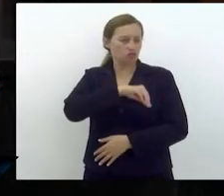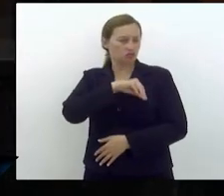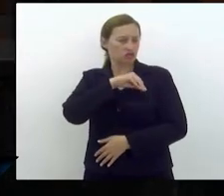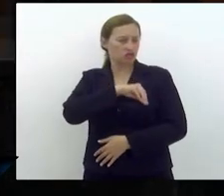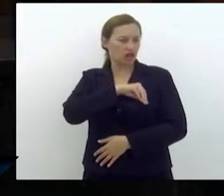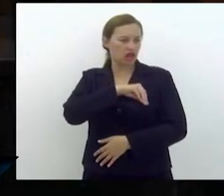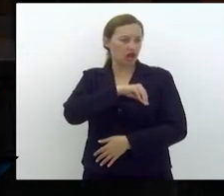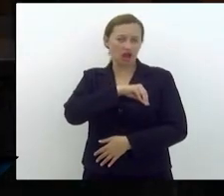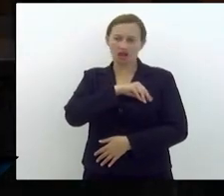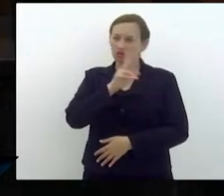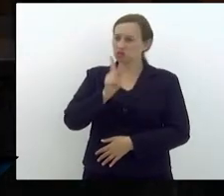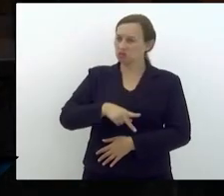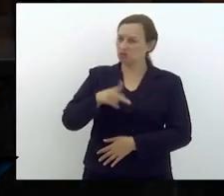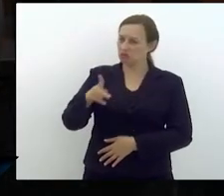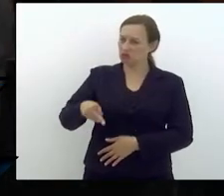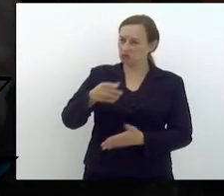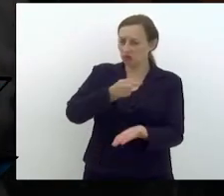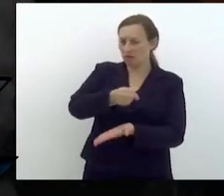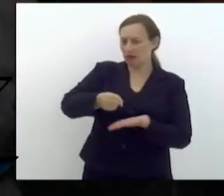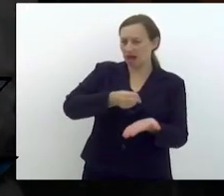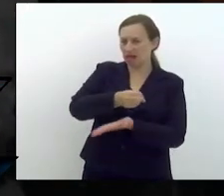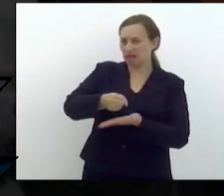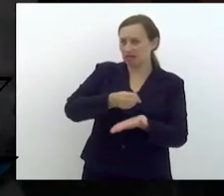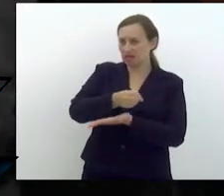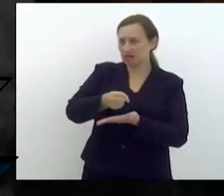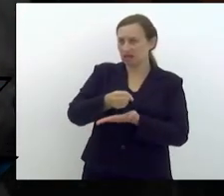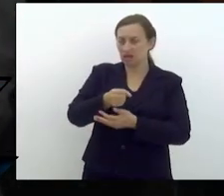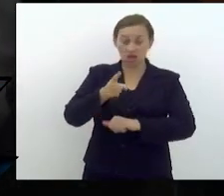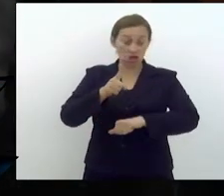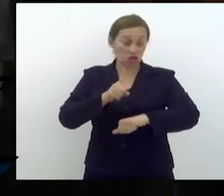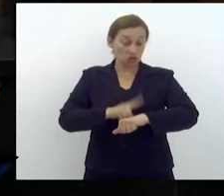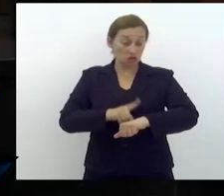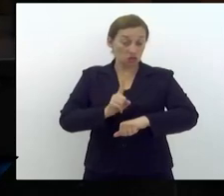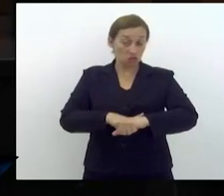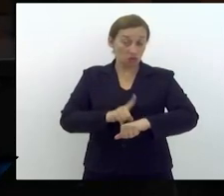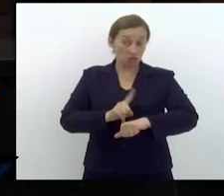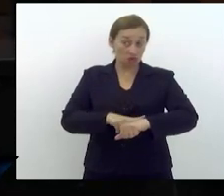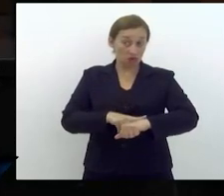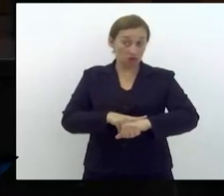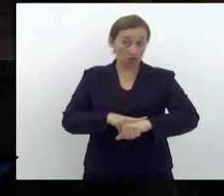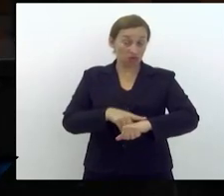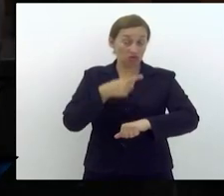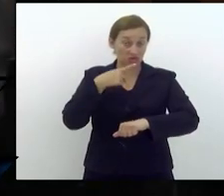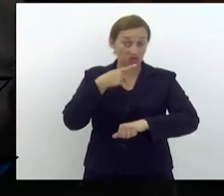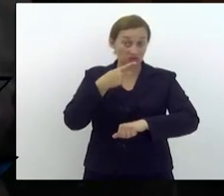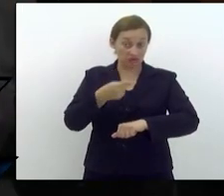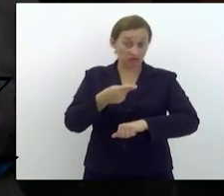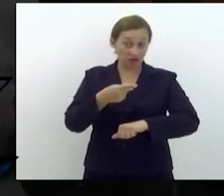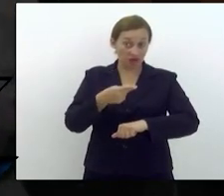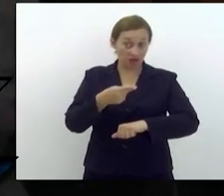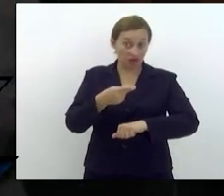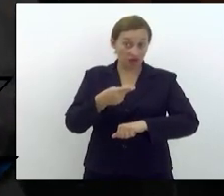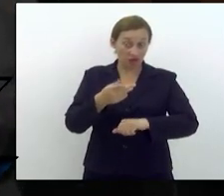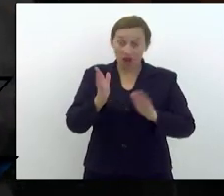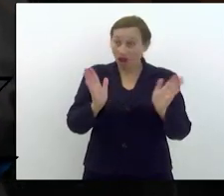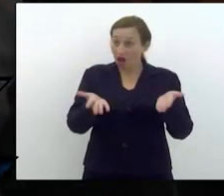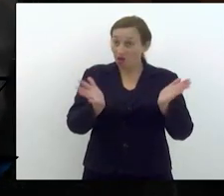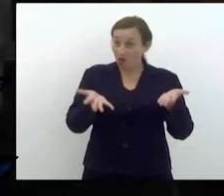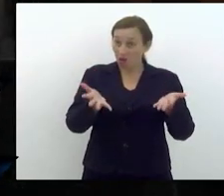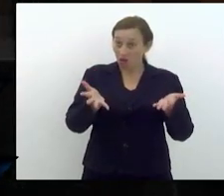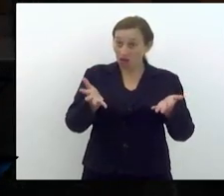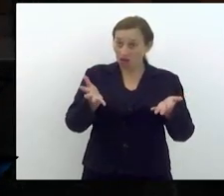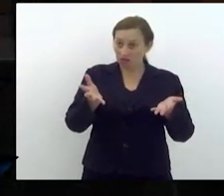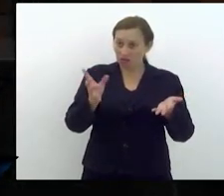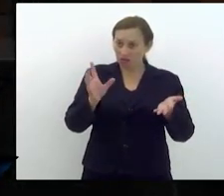do magistério E no momento que assim decide decide não